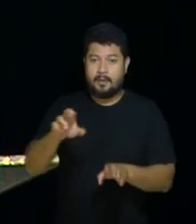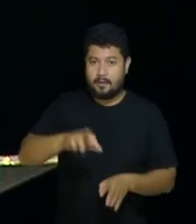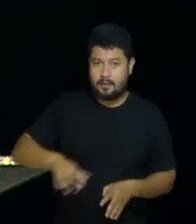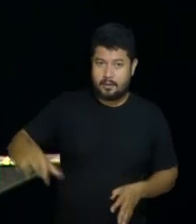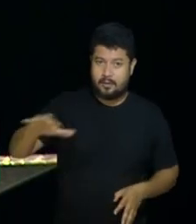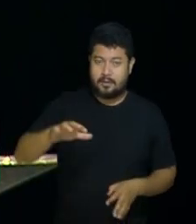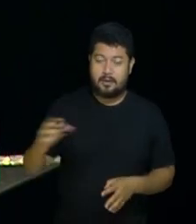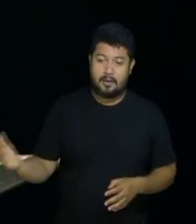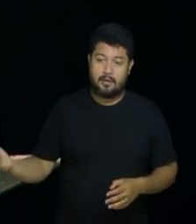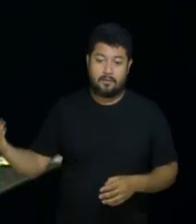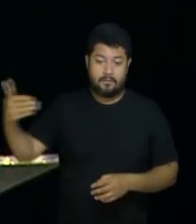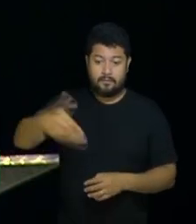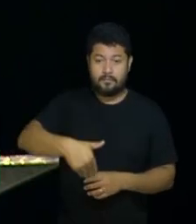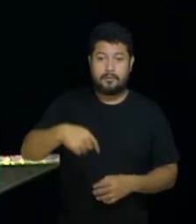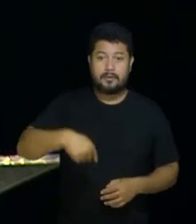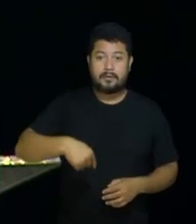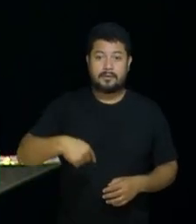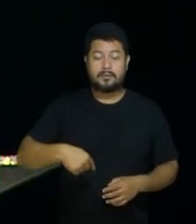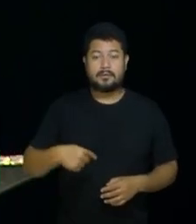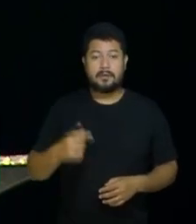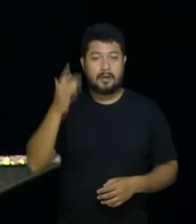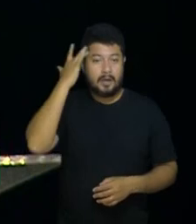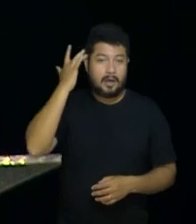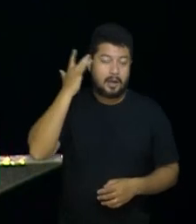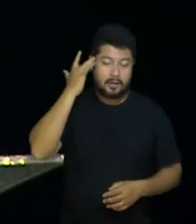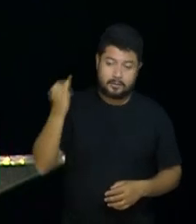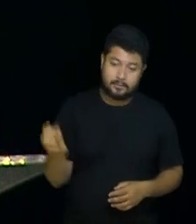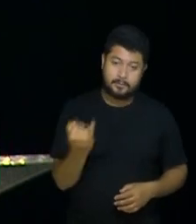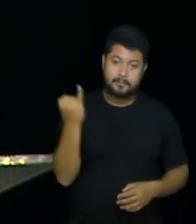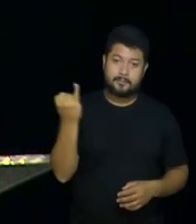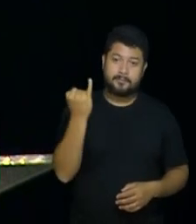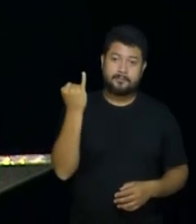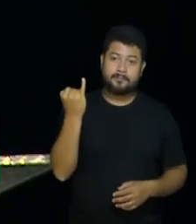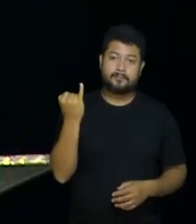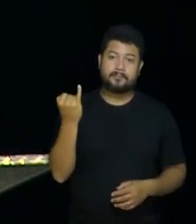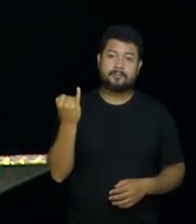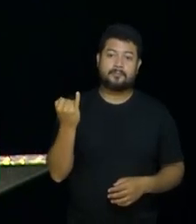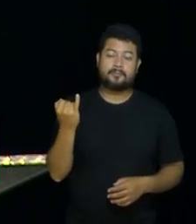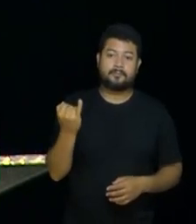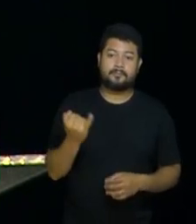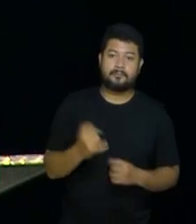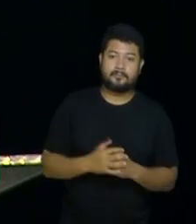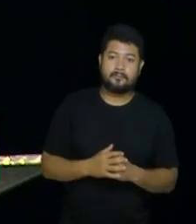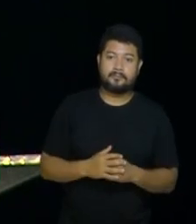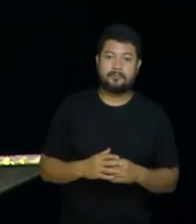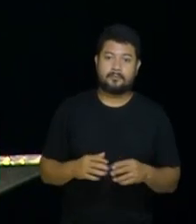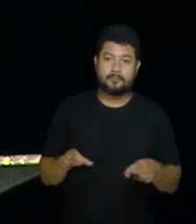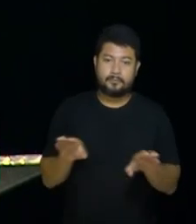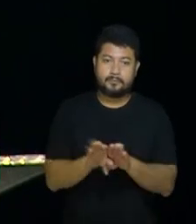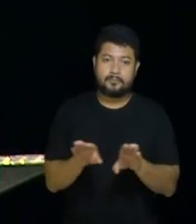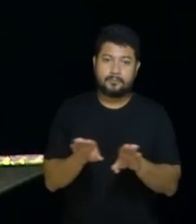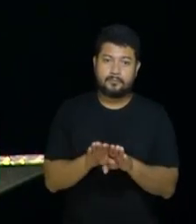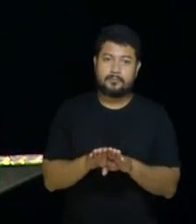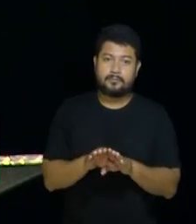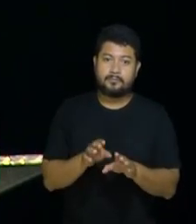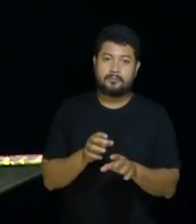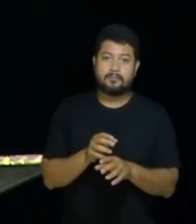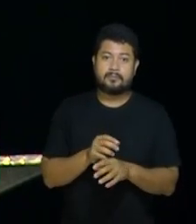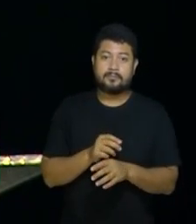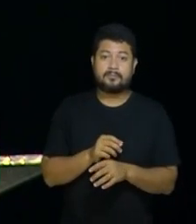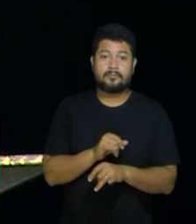aqui, acho que é muito importante. E agora quero me levar minhas falas ao